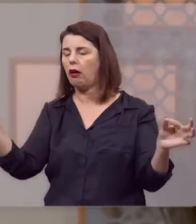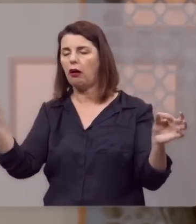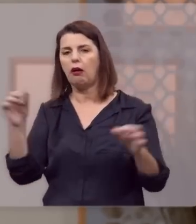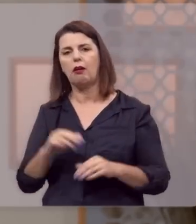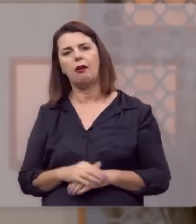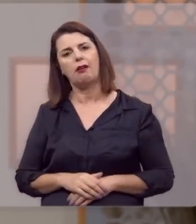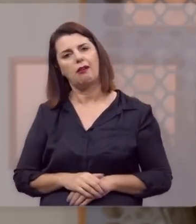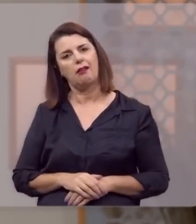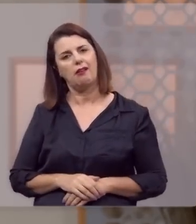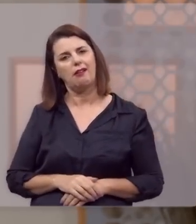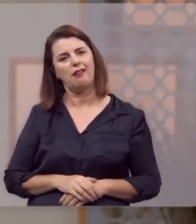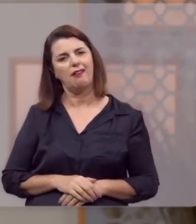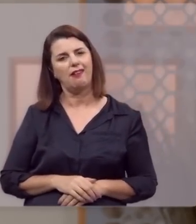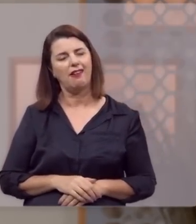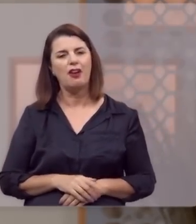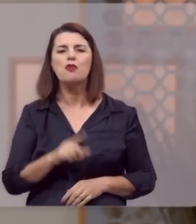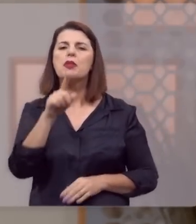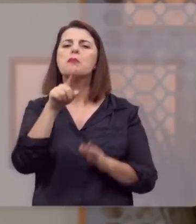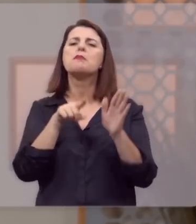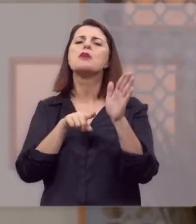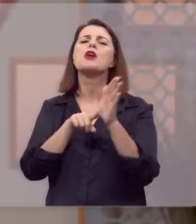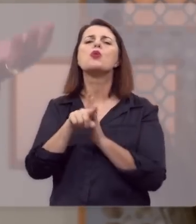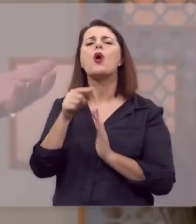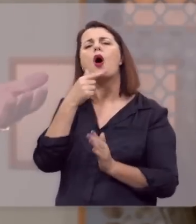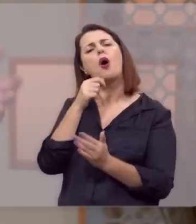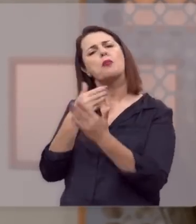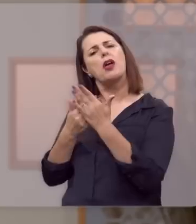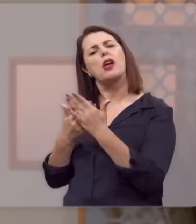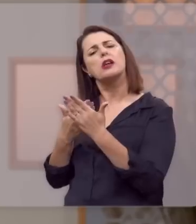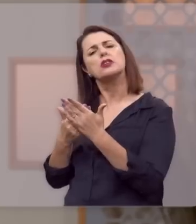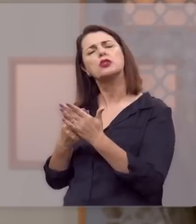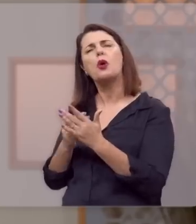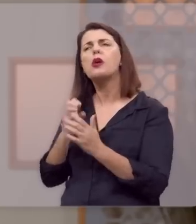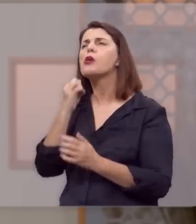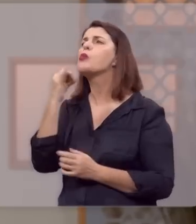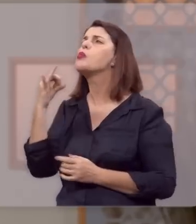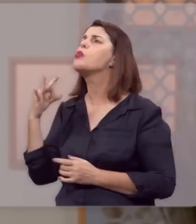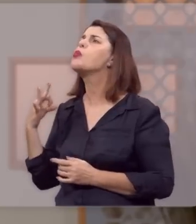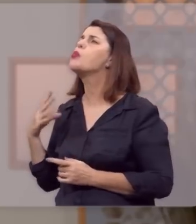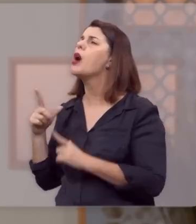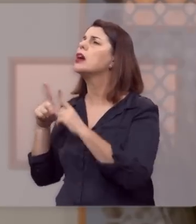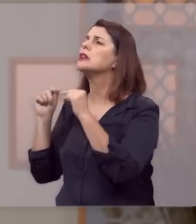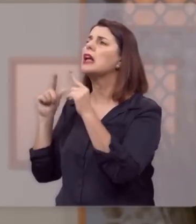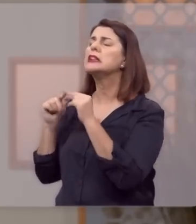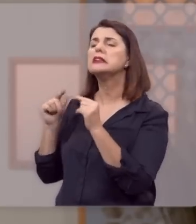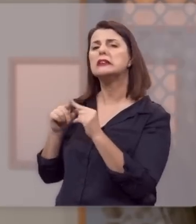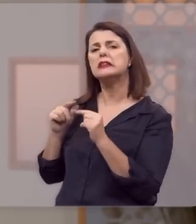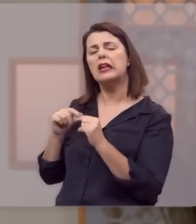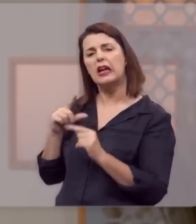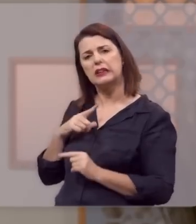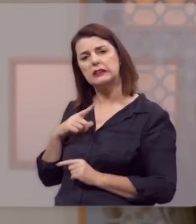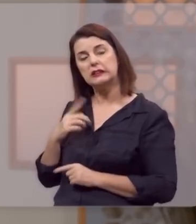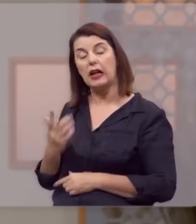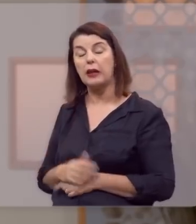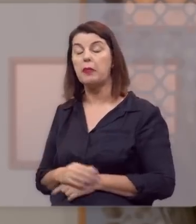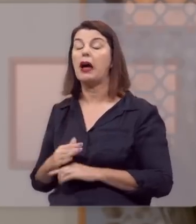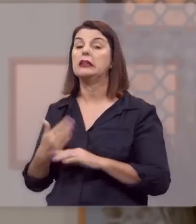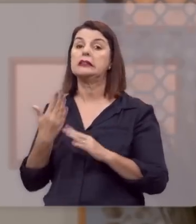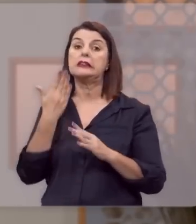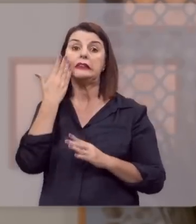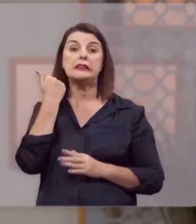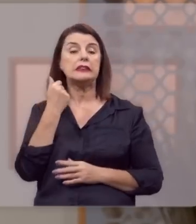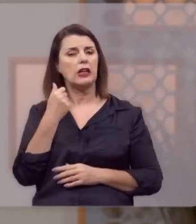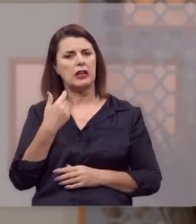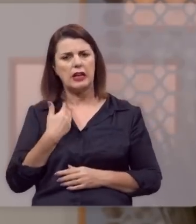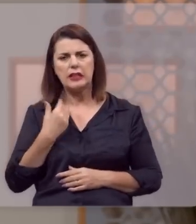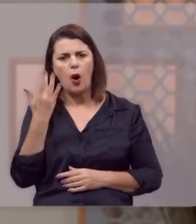palmos. Se você perguntar para um astrônomo quantas estrelas existem, ele vai dizer: eu não sei, mas eles sabem que tem mais estrelas no firmamento que todos os